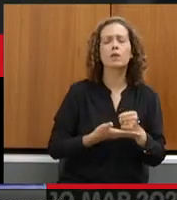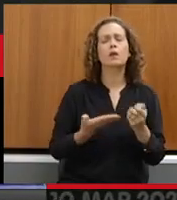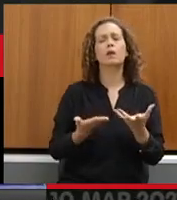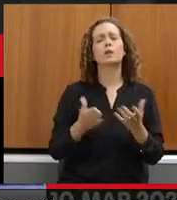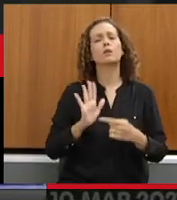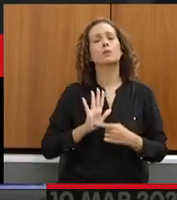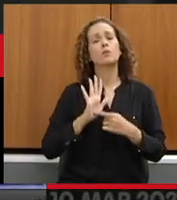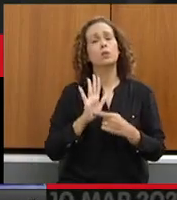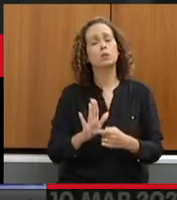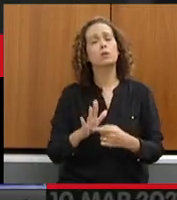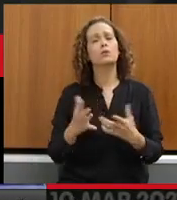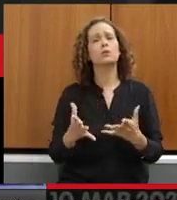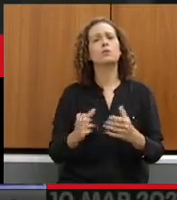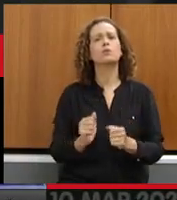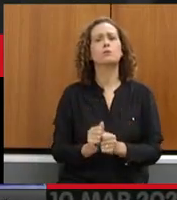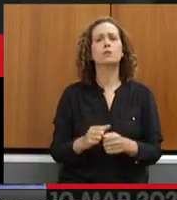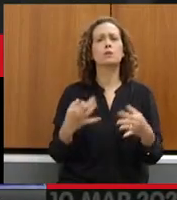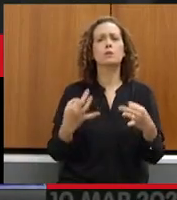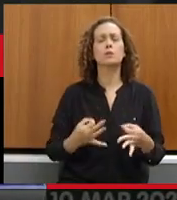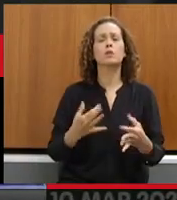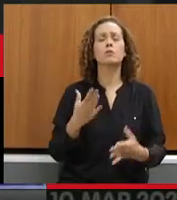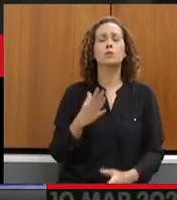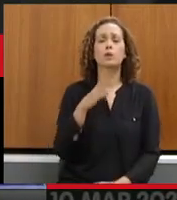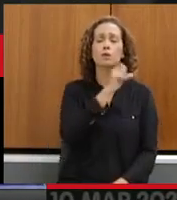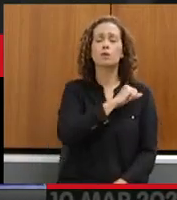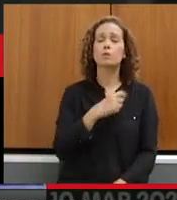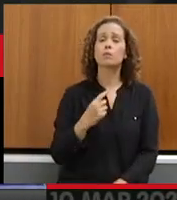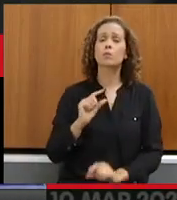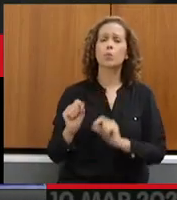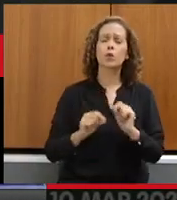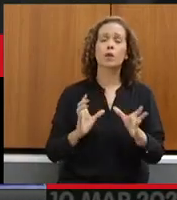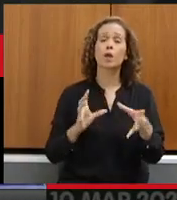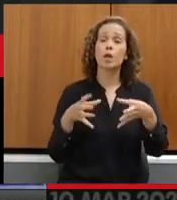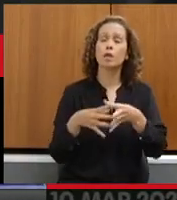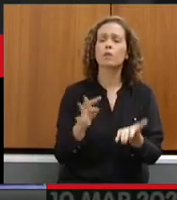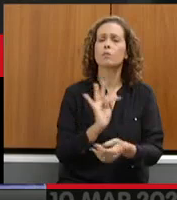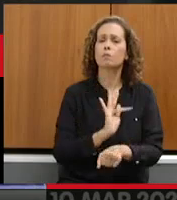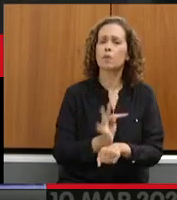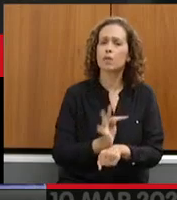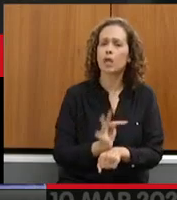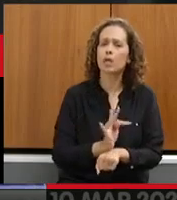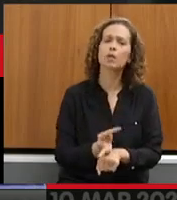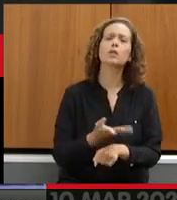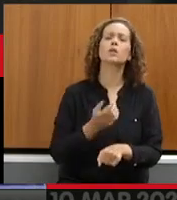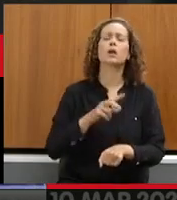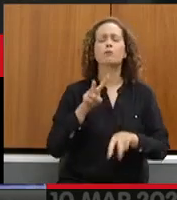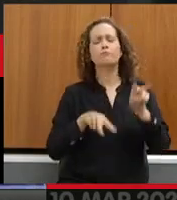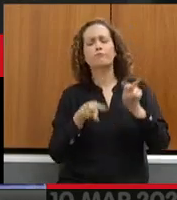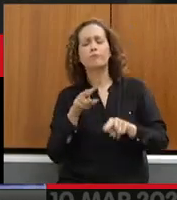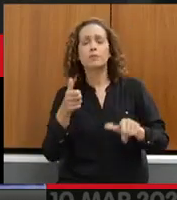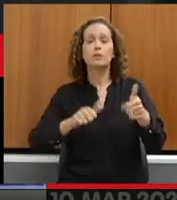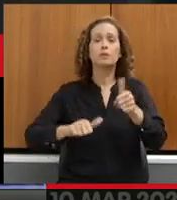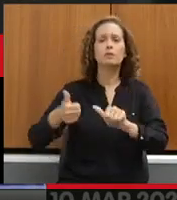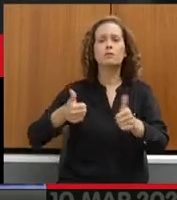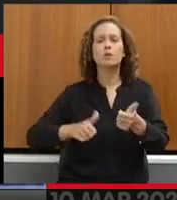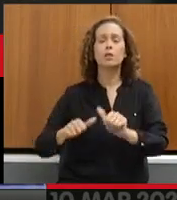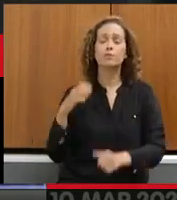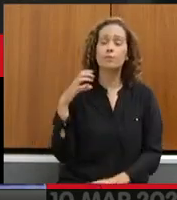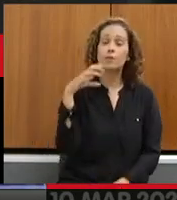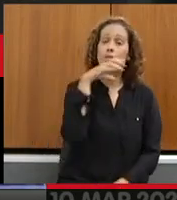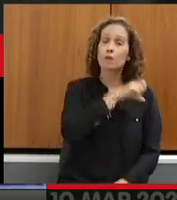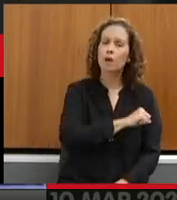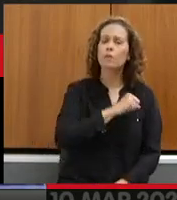assistencial imediato para que a nossa área técnica vale e a gente entende o mais rápido possível havia nos